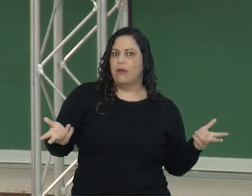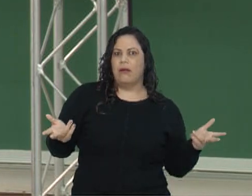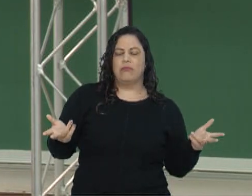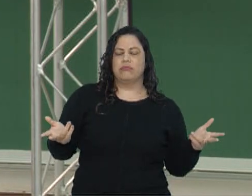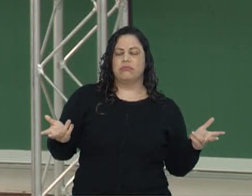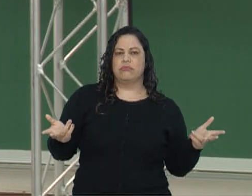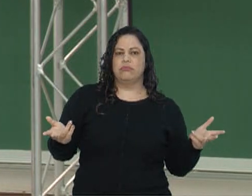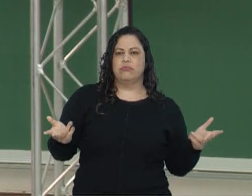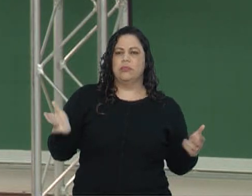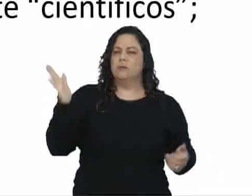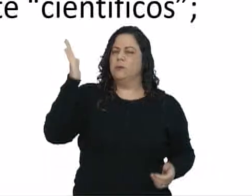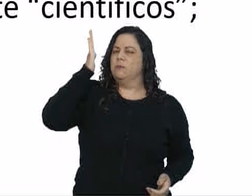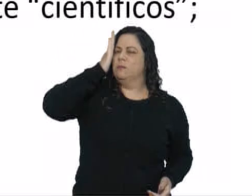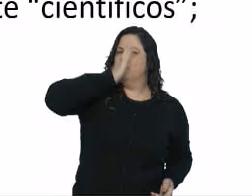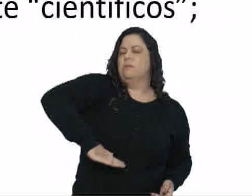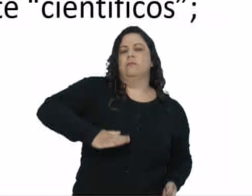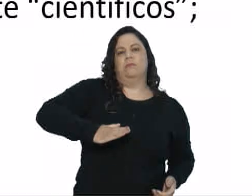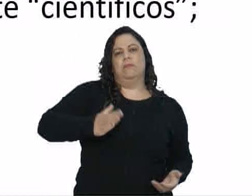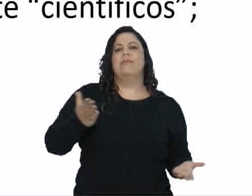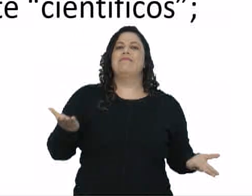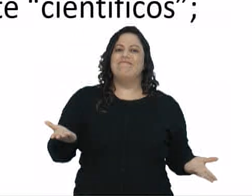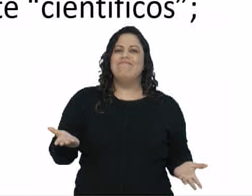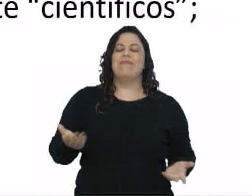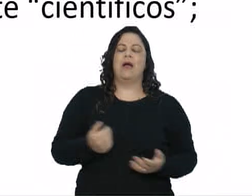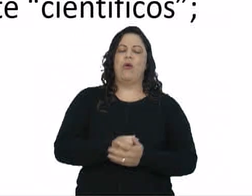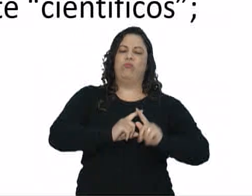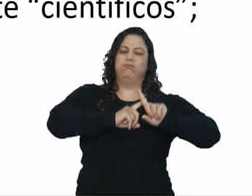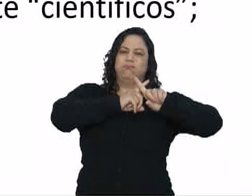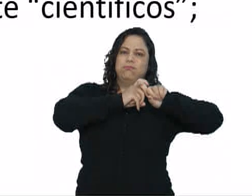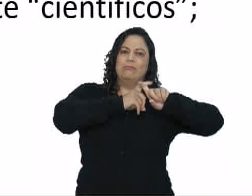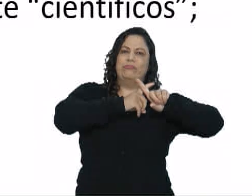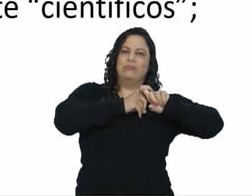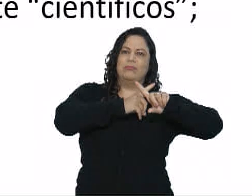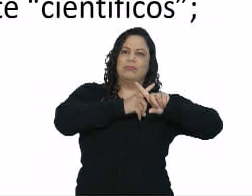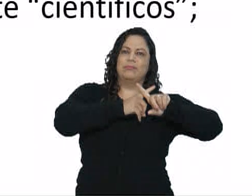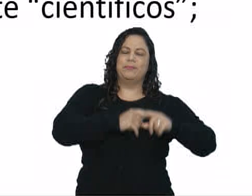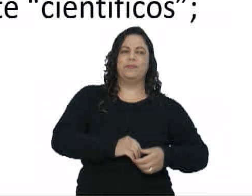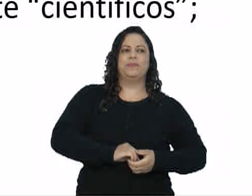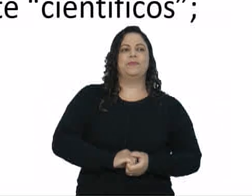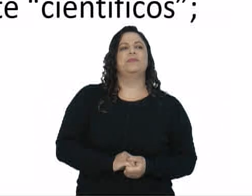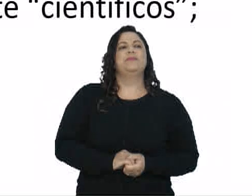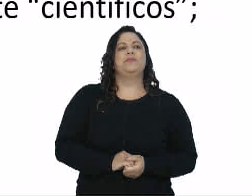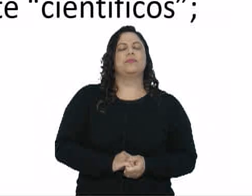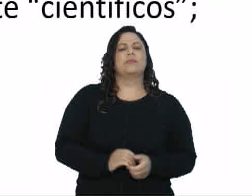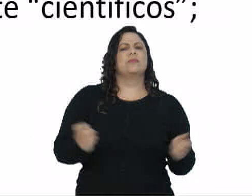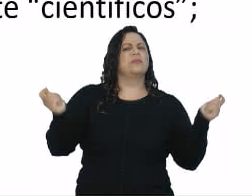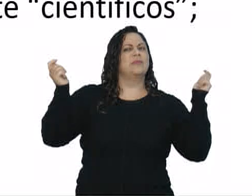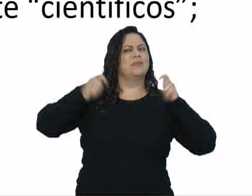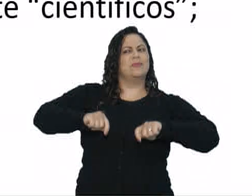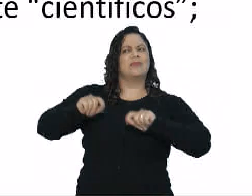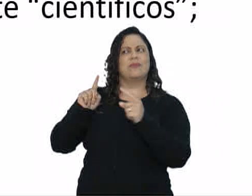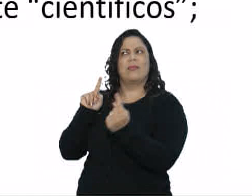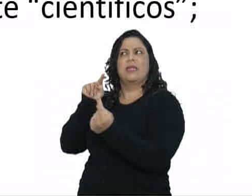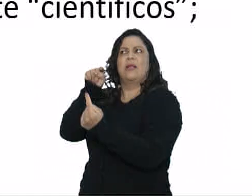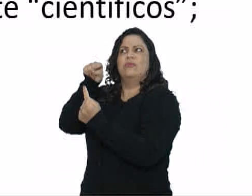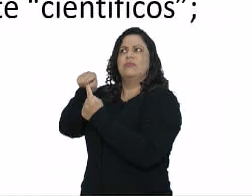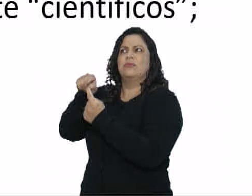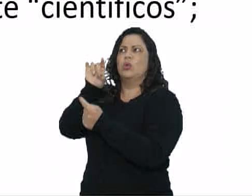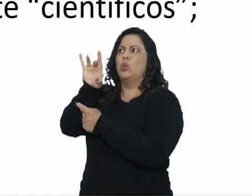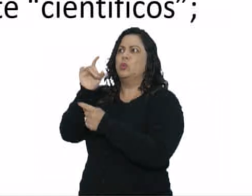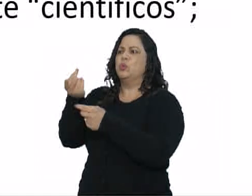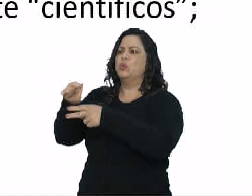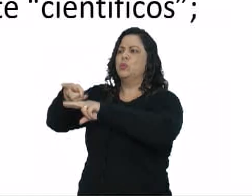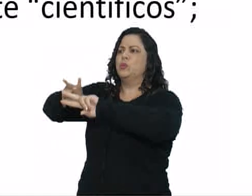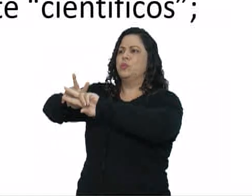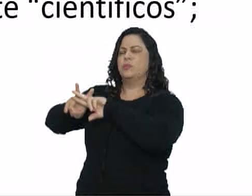regime nazista. Né? E, portanto, a infâmia não atinge apenas os presos e aqueles que administram segundo